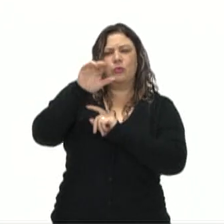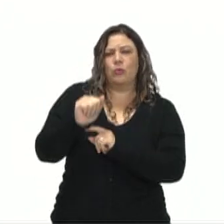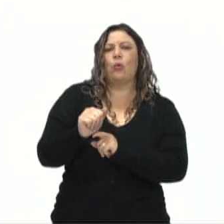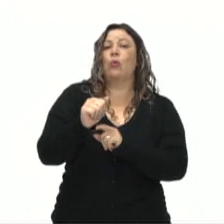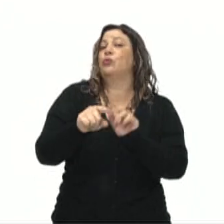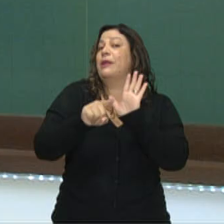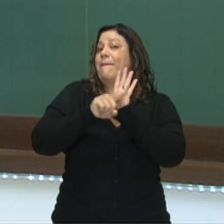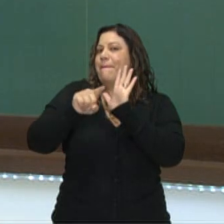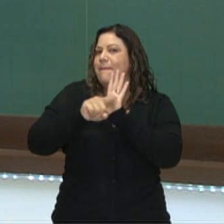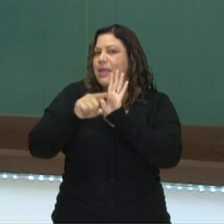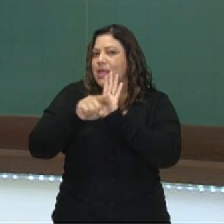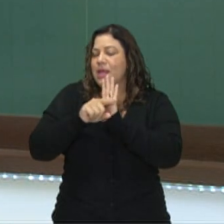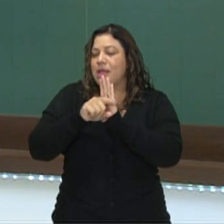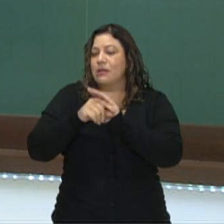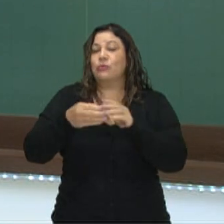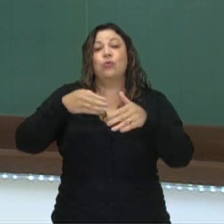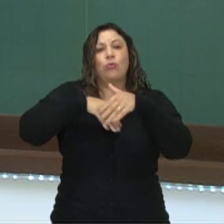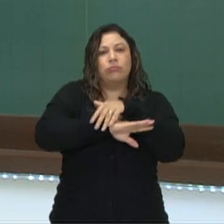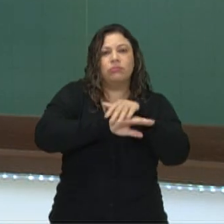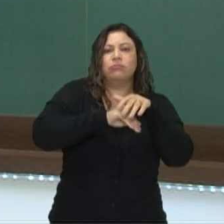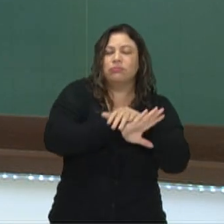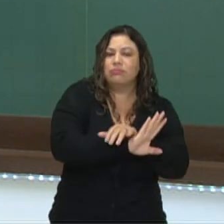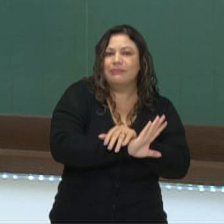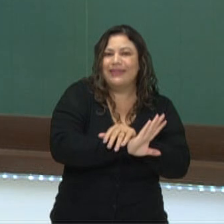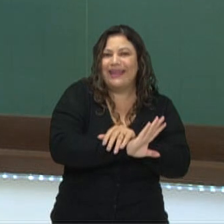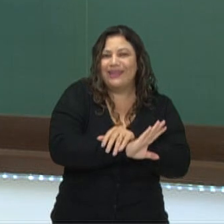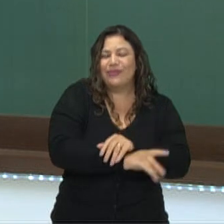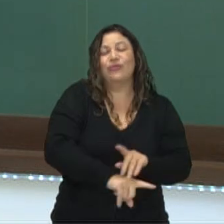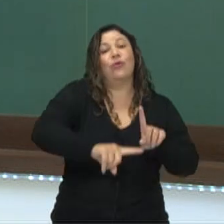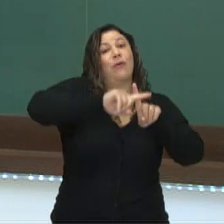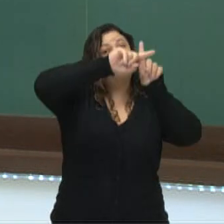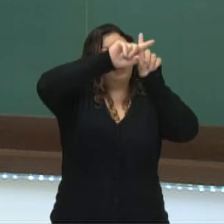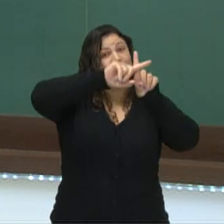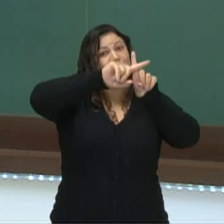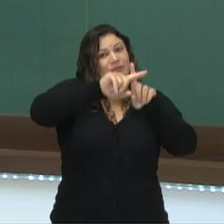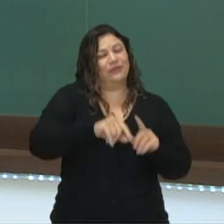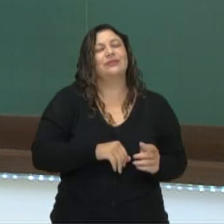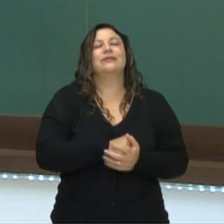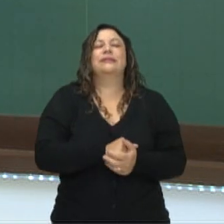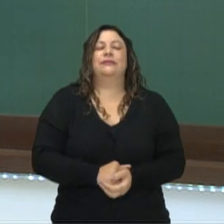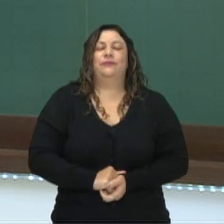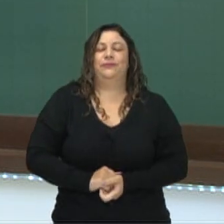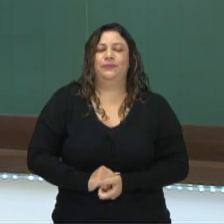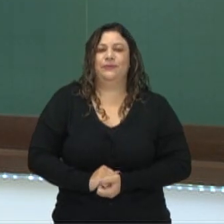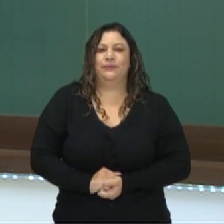é crédito, que entrou na minha conta, é positivo, mais 950, por exemplo.